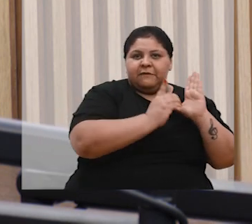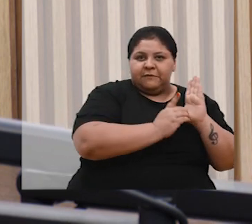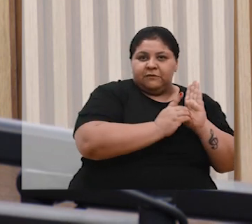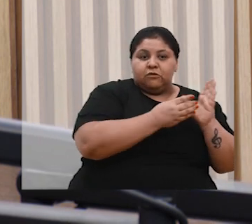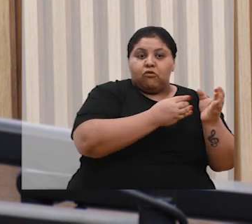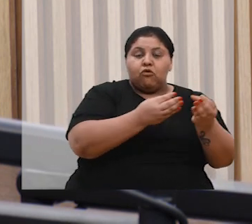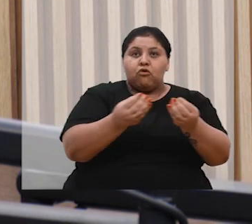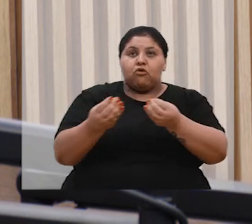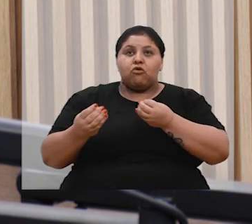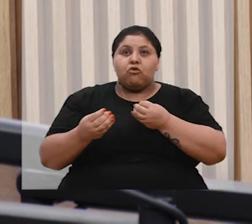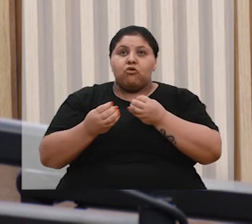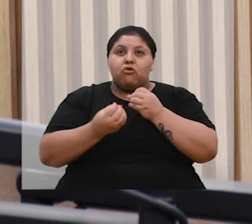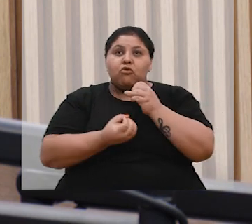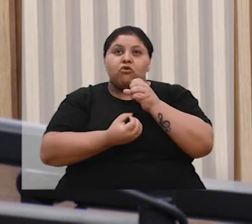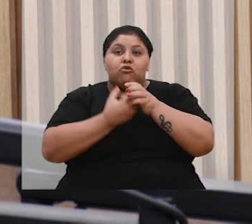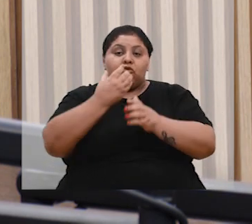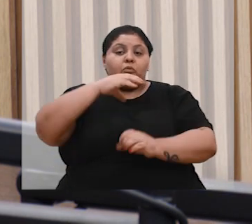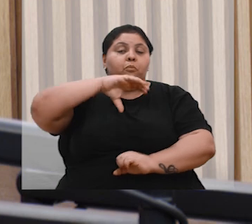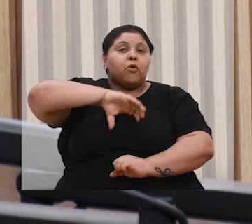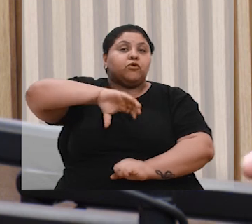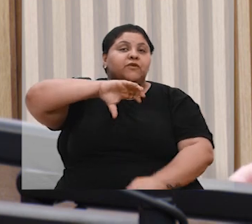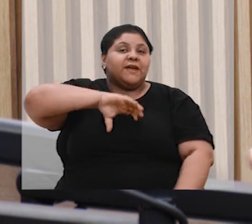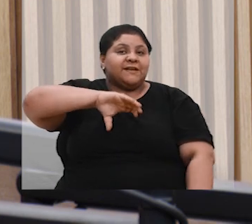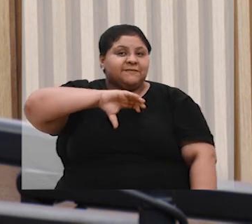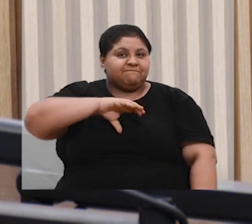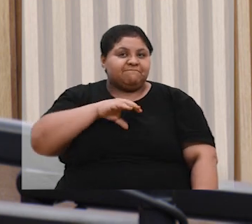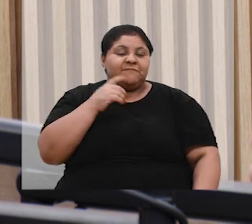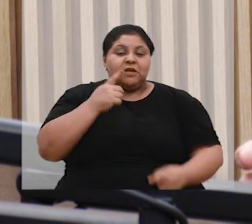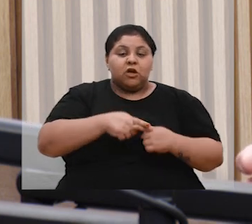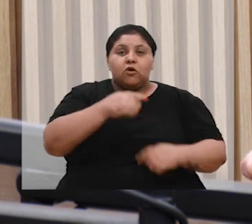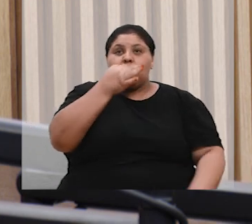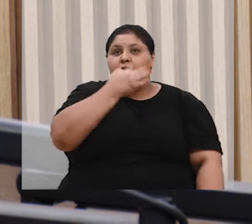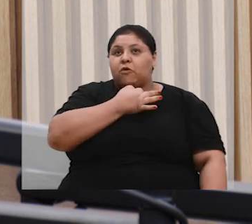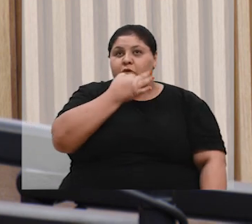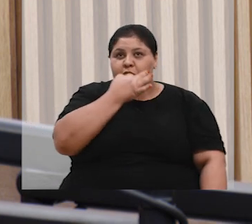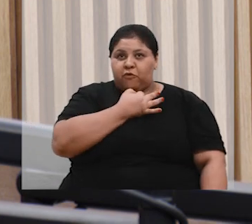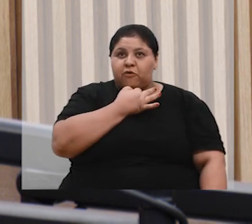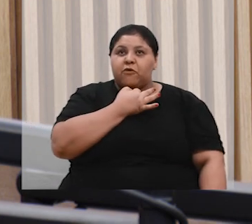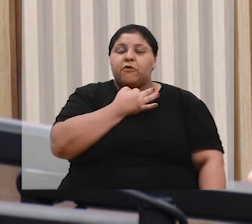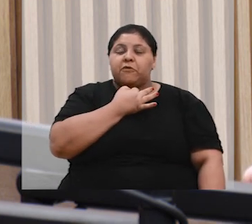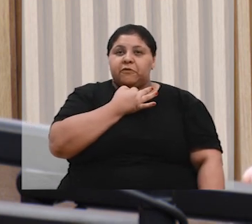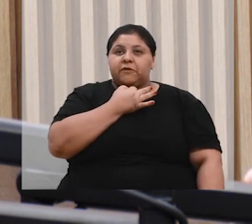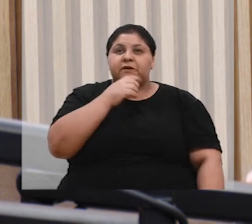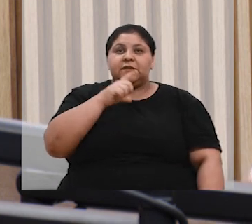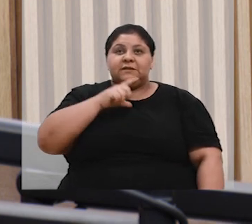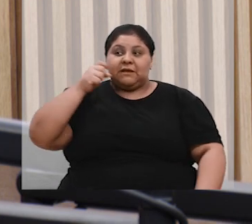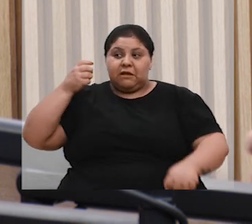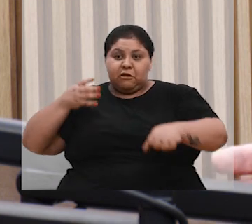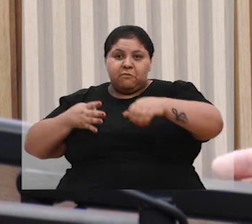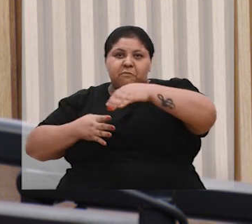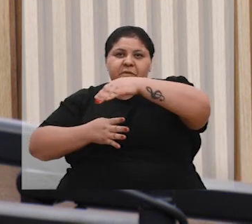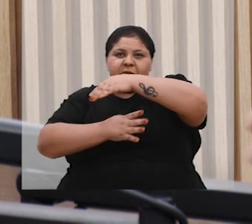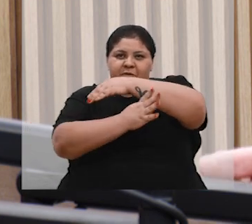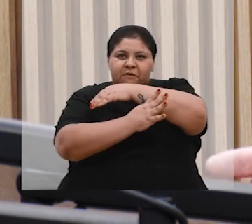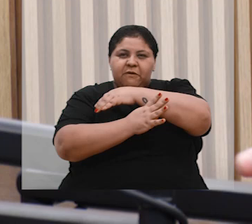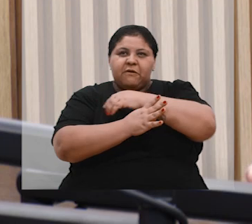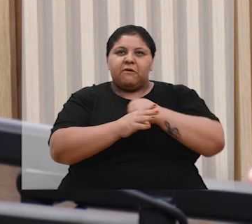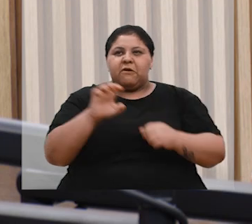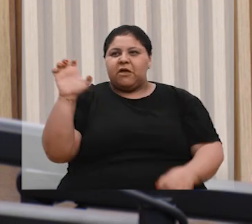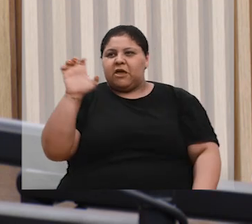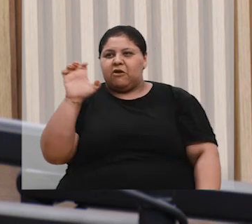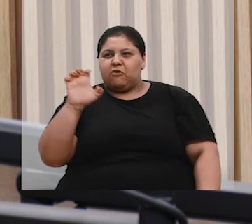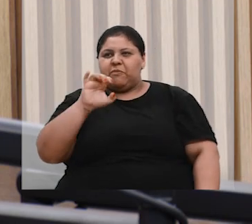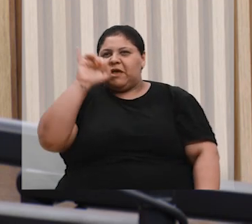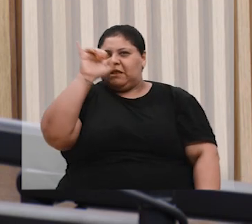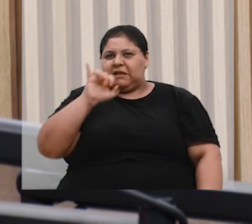de origem portuguesa, porque Caxias, em que pese haver imigrantes de origem europeia, italianos e